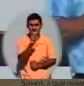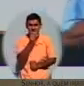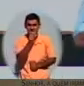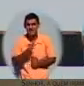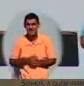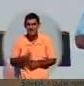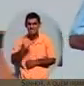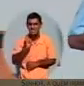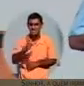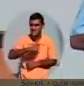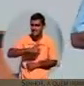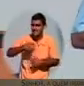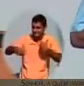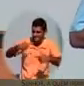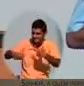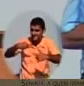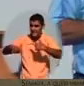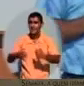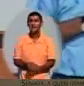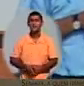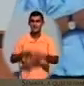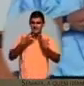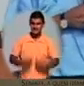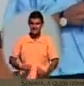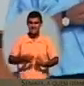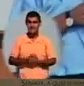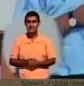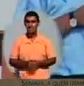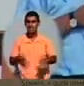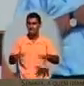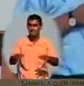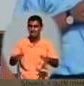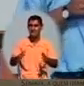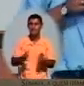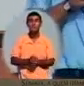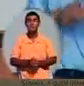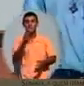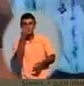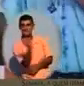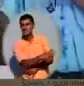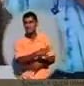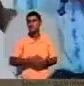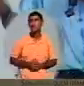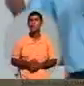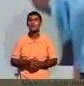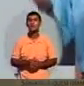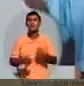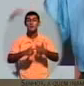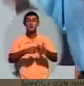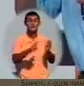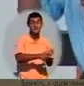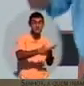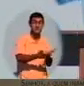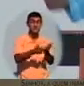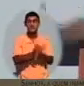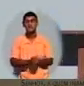Só dá trabalho. Está com aquela doença que só treme. Elimina. Pois os jornais estão querendo